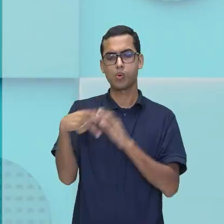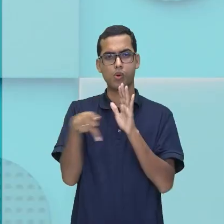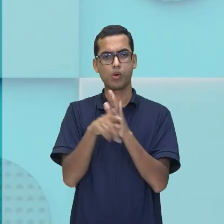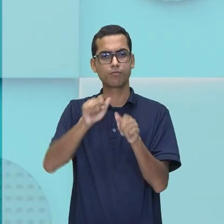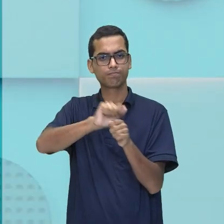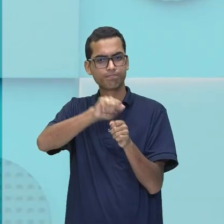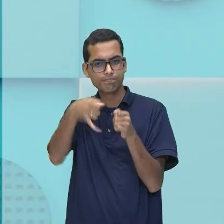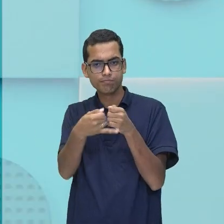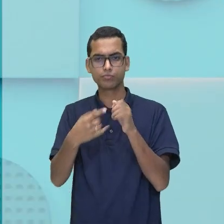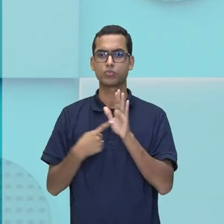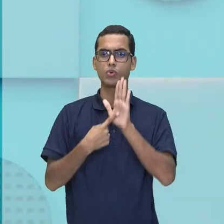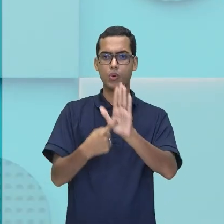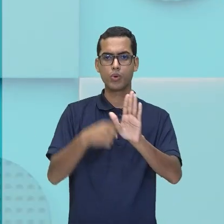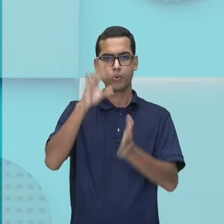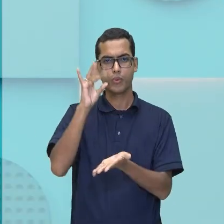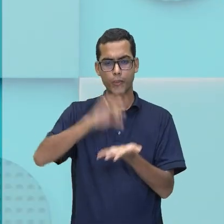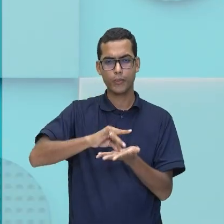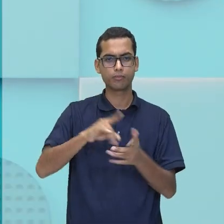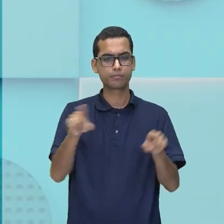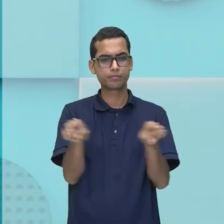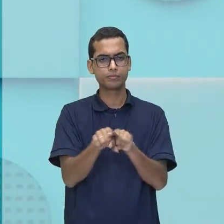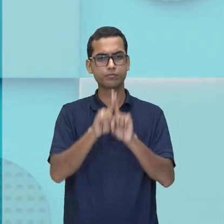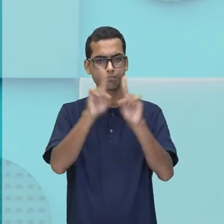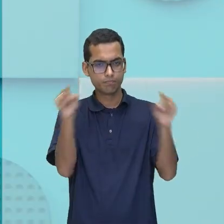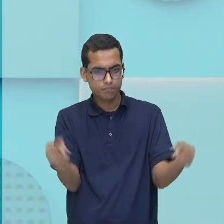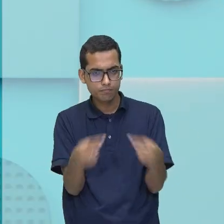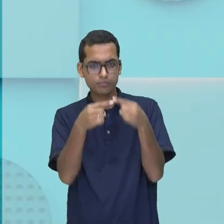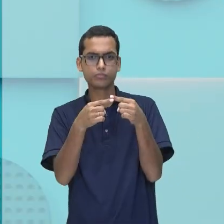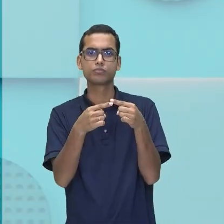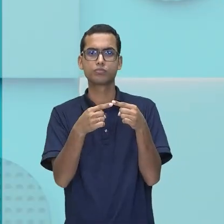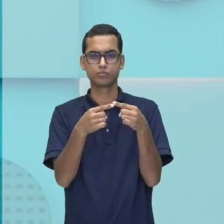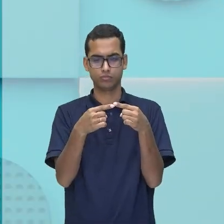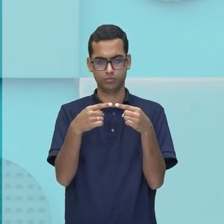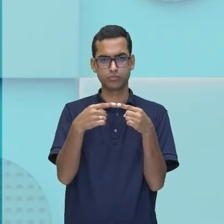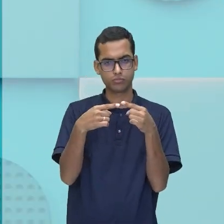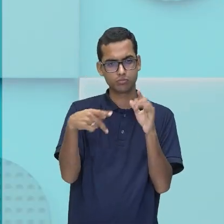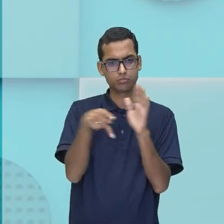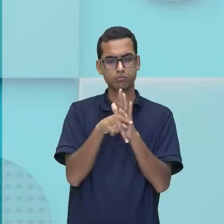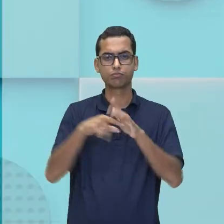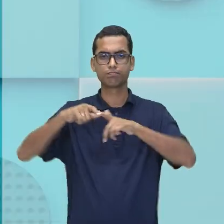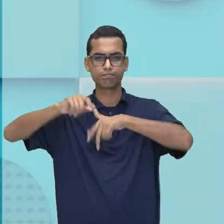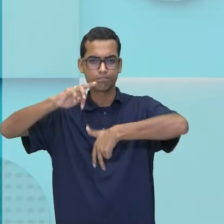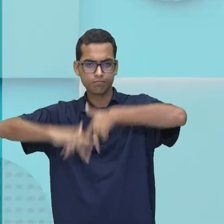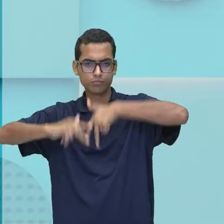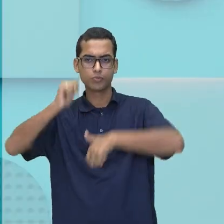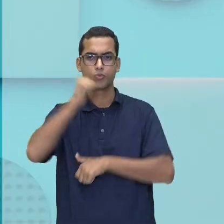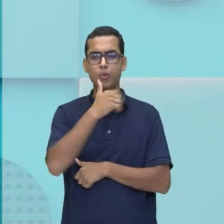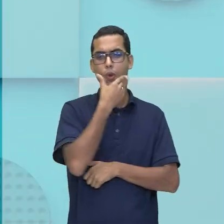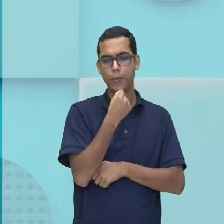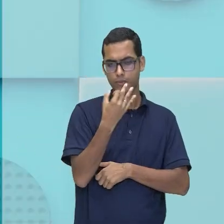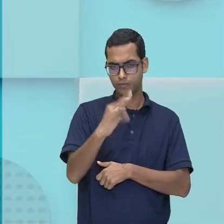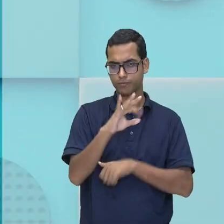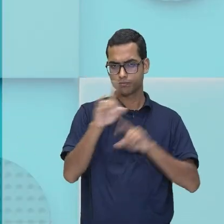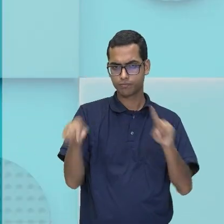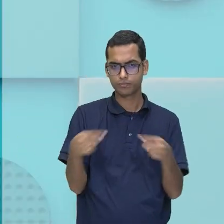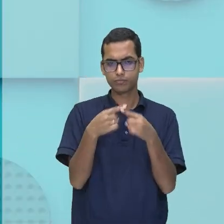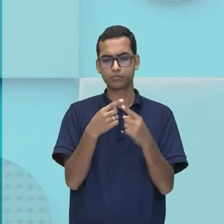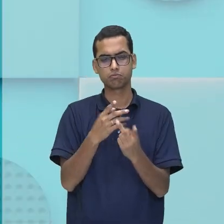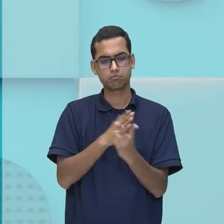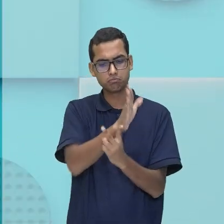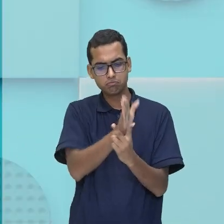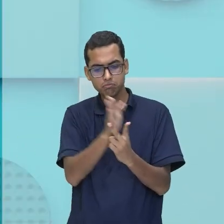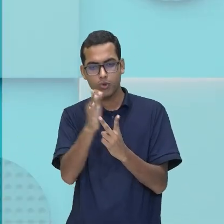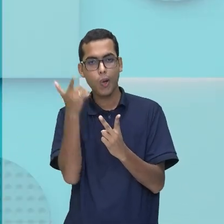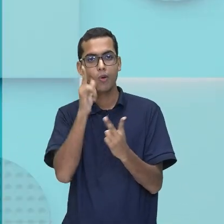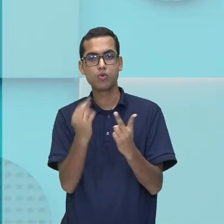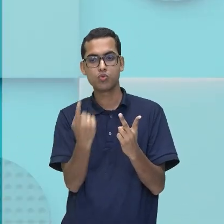vai se relacionar com ambos os gêneros, feminino e masculino. E aí nós temos também